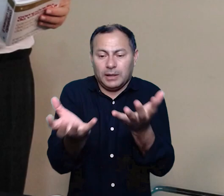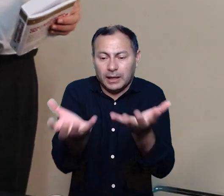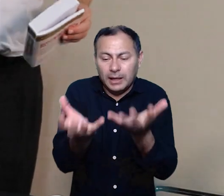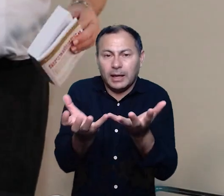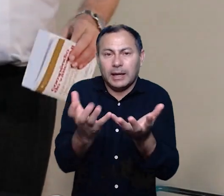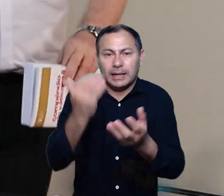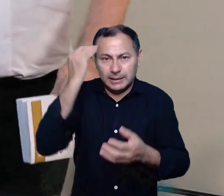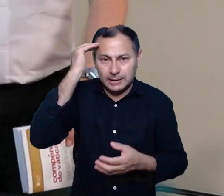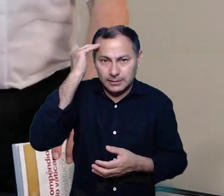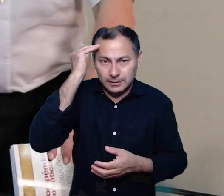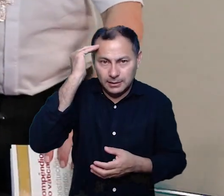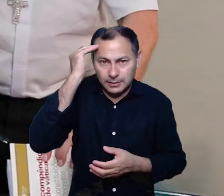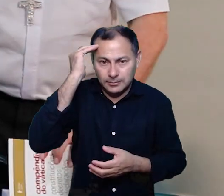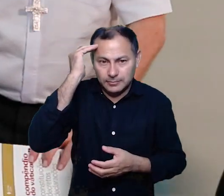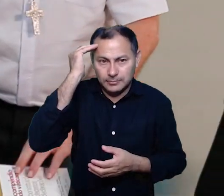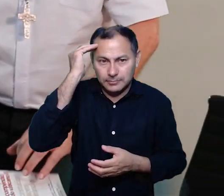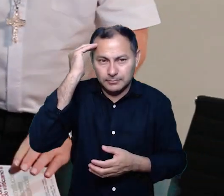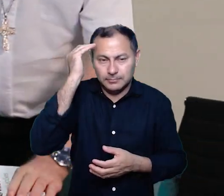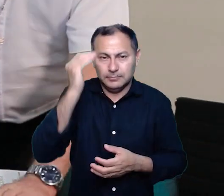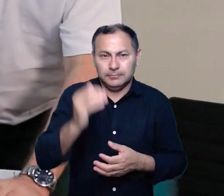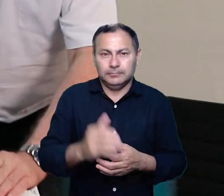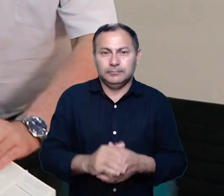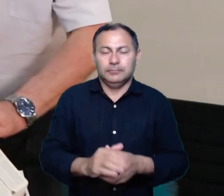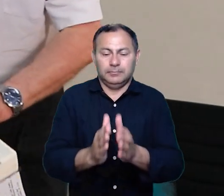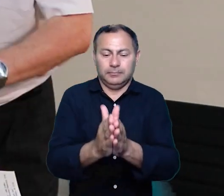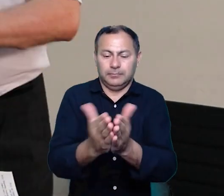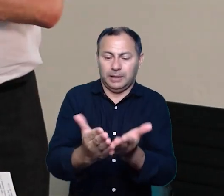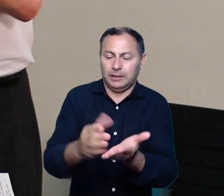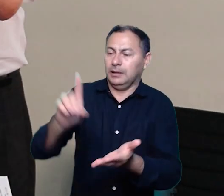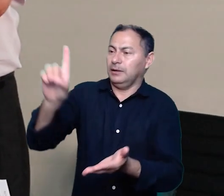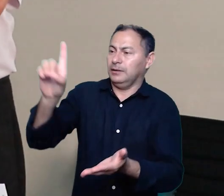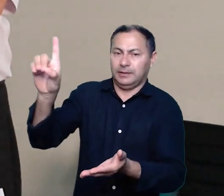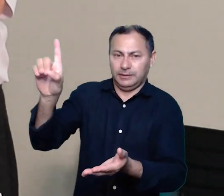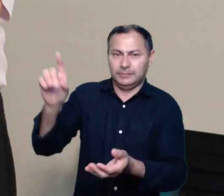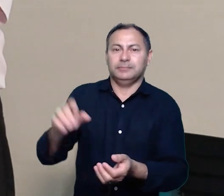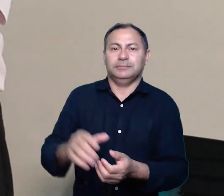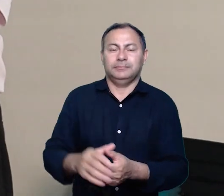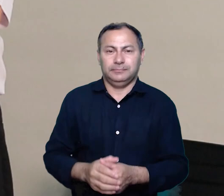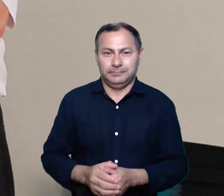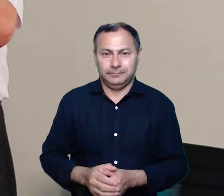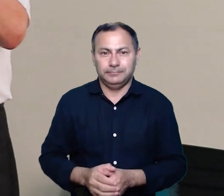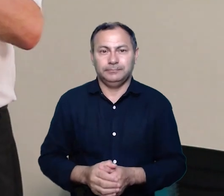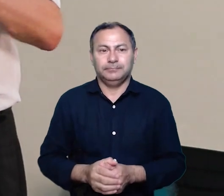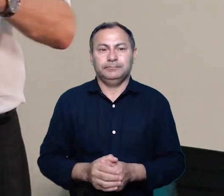modo se quer compreender a palavra.